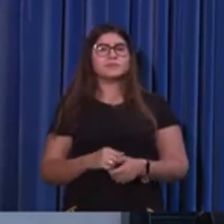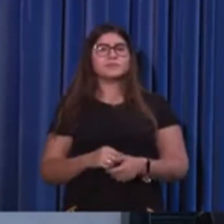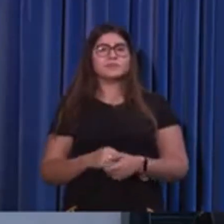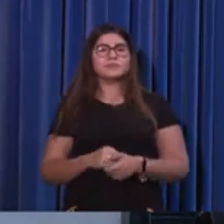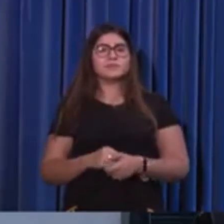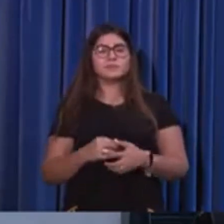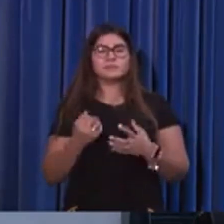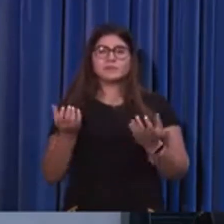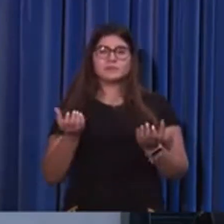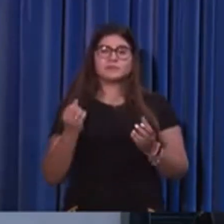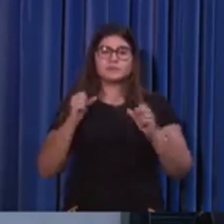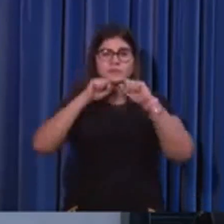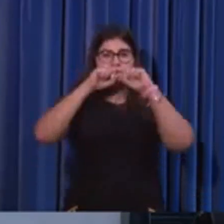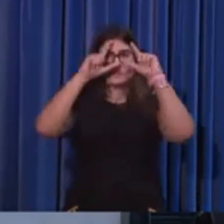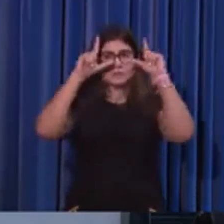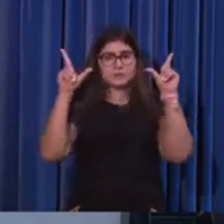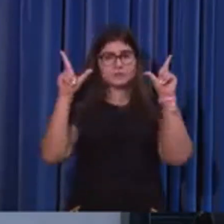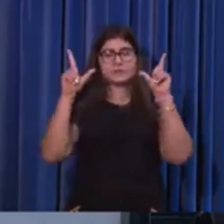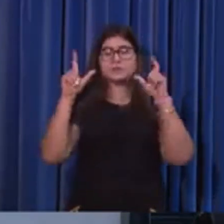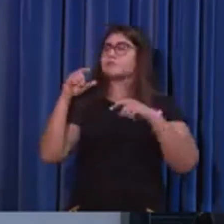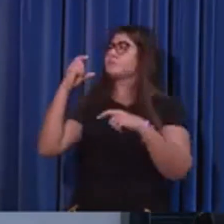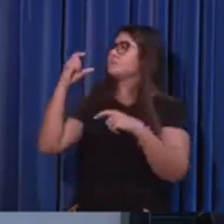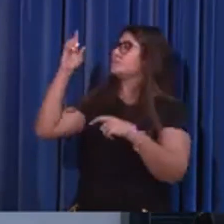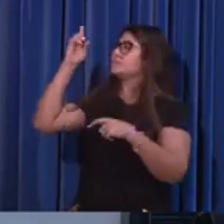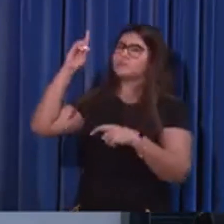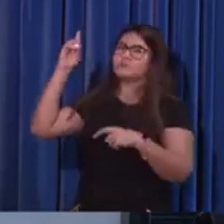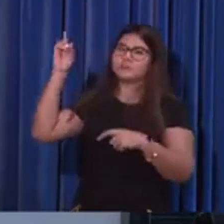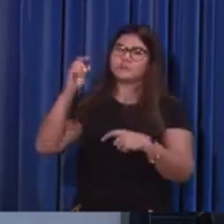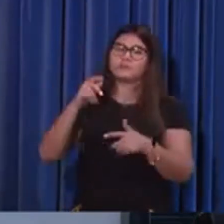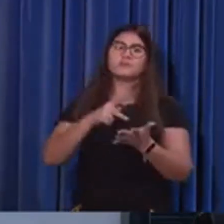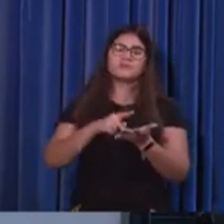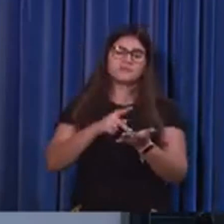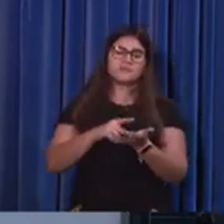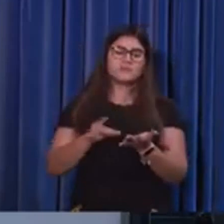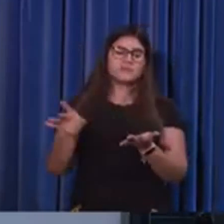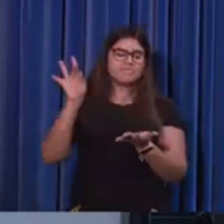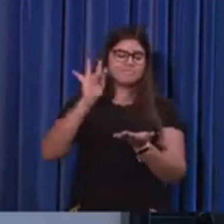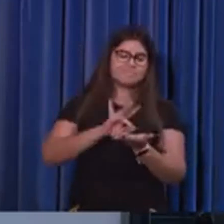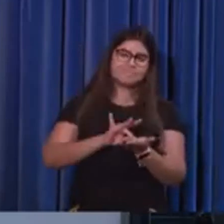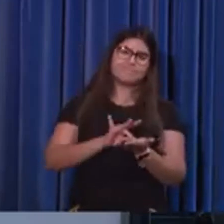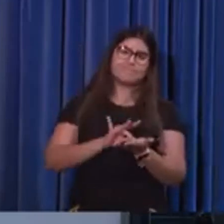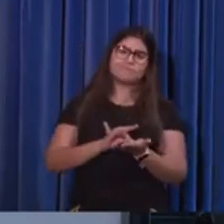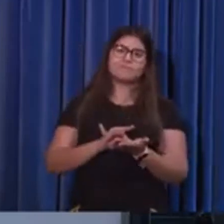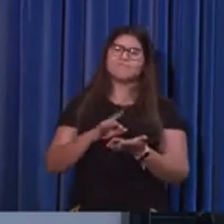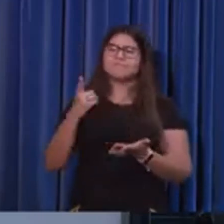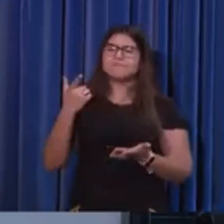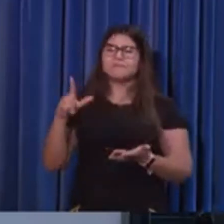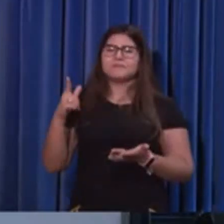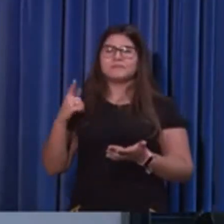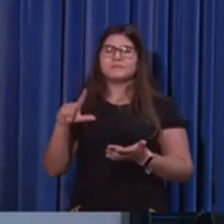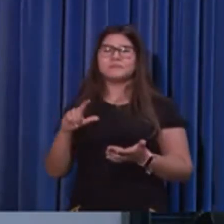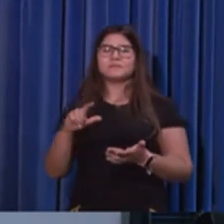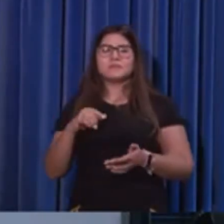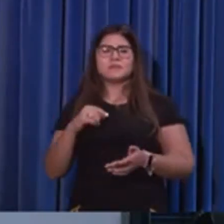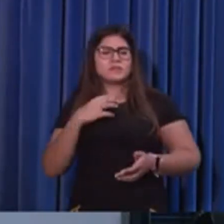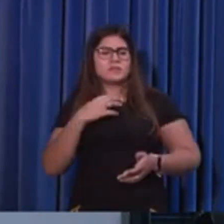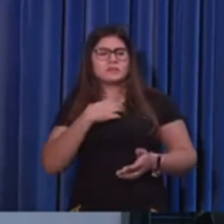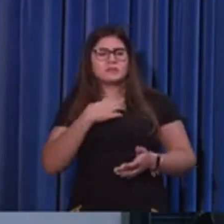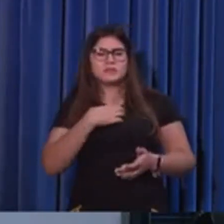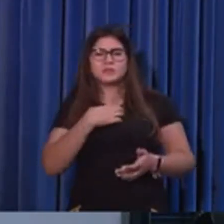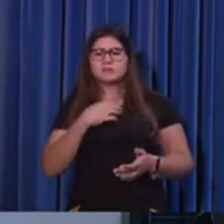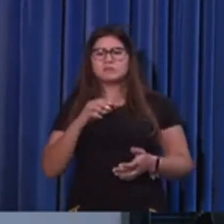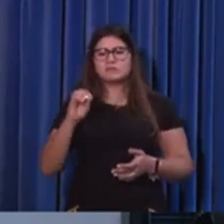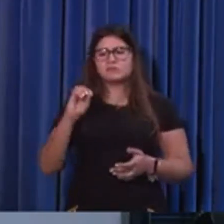para você que a palavra de Deus é a verdade absoluta. Independente do que você sente ou deixe de